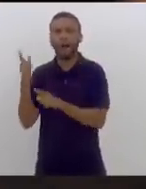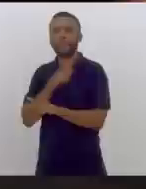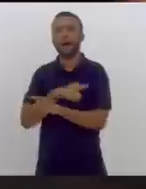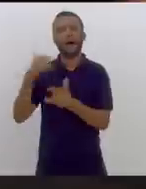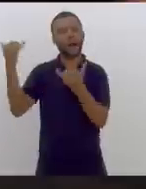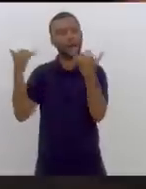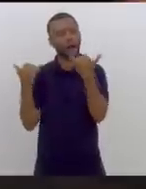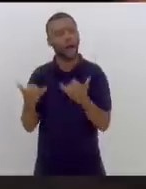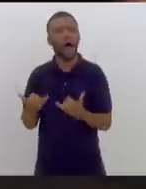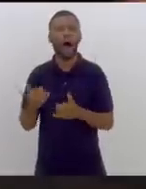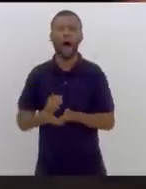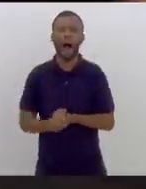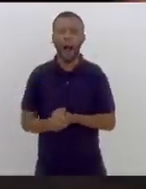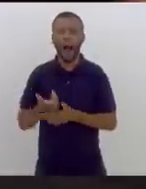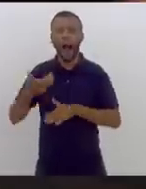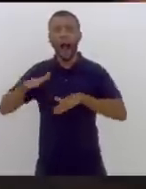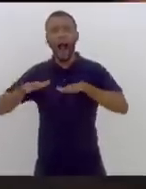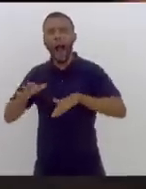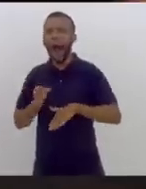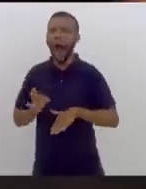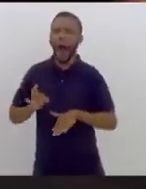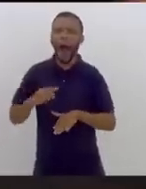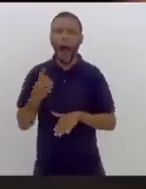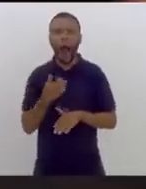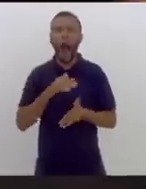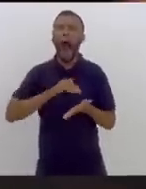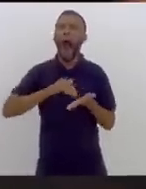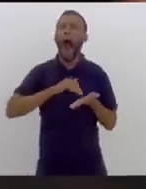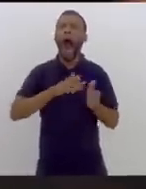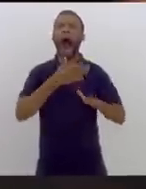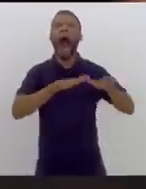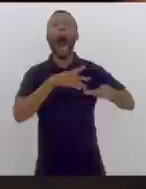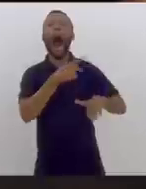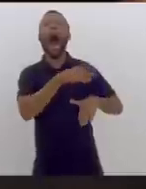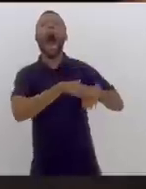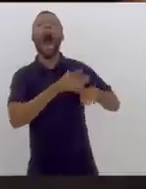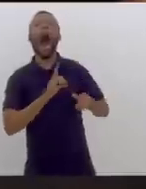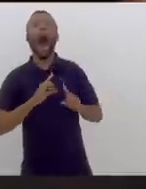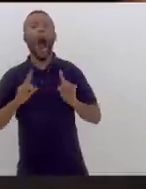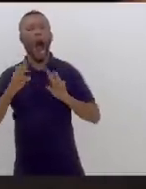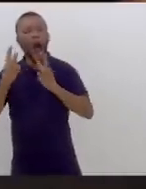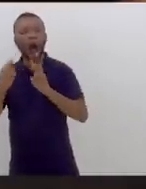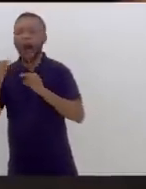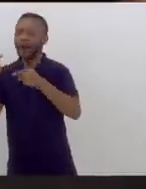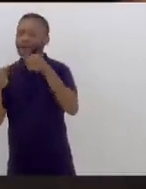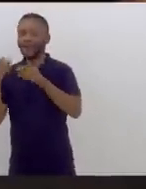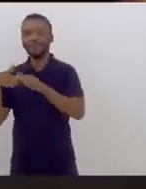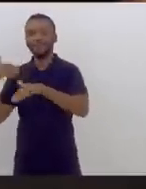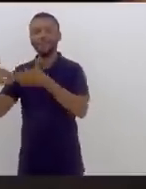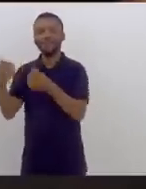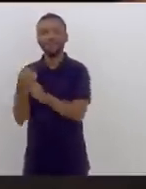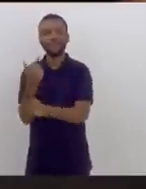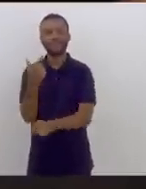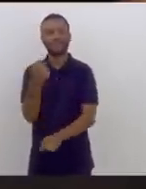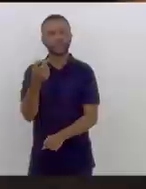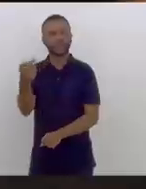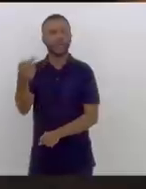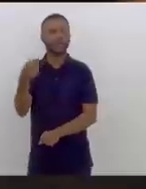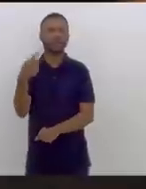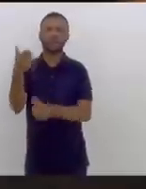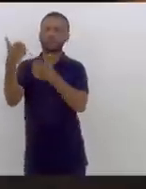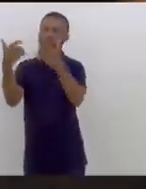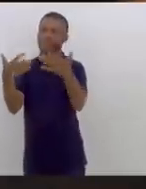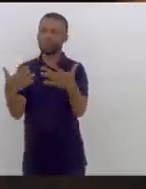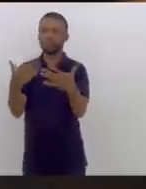depende do senhor não depende do nosso secretário Mas vamos vamos tocar esse assunto para frente desde 2017 que a gente fala